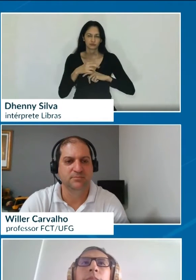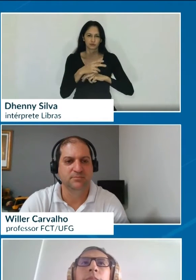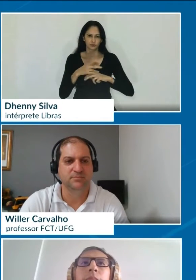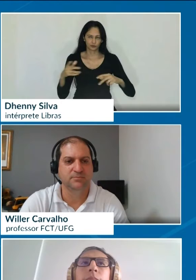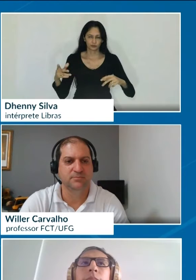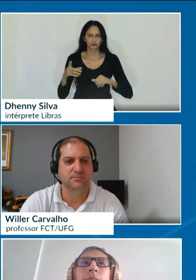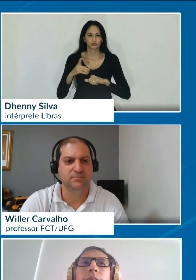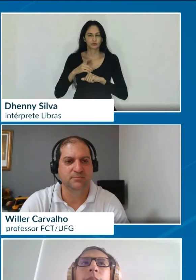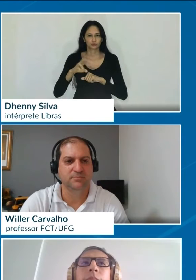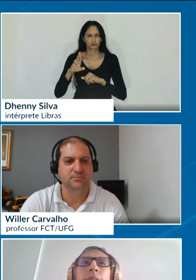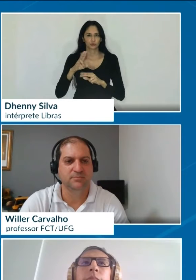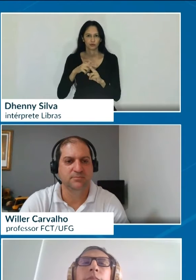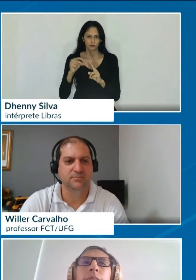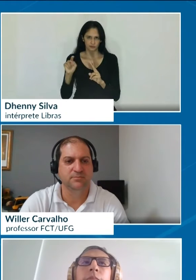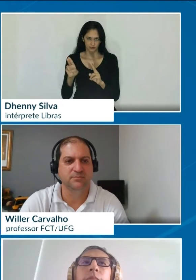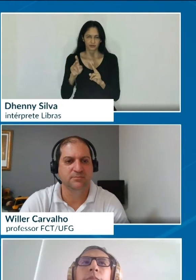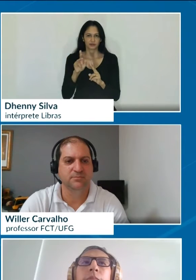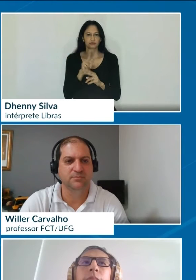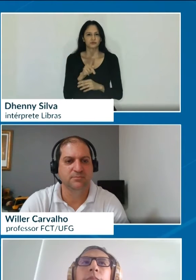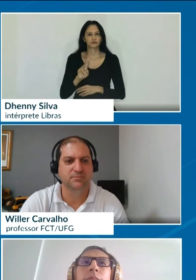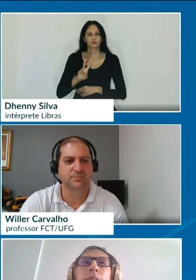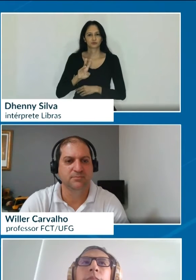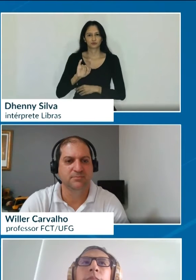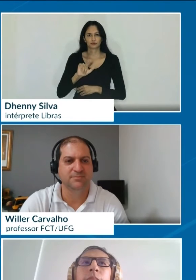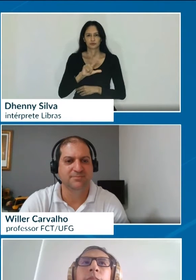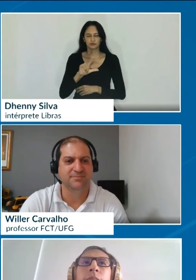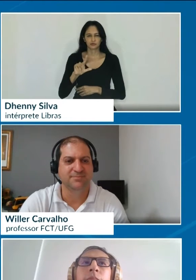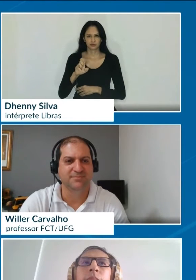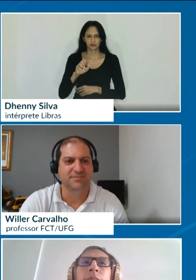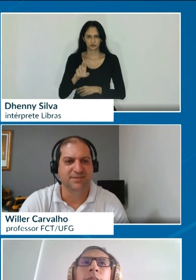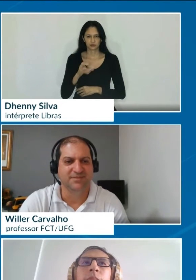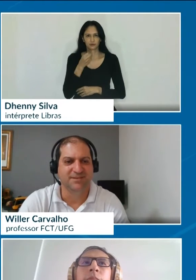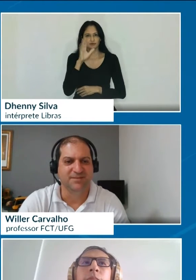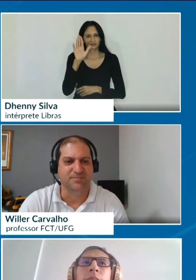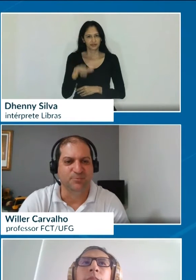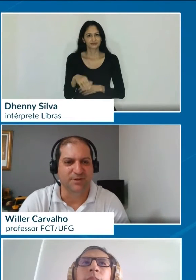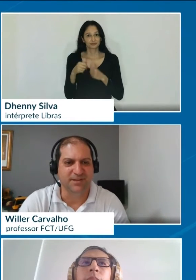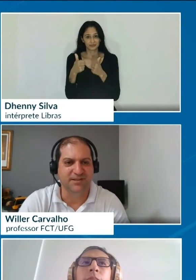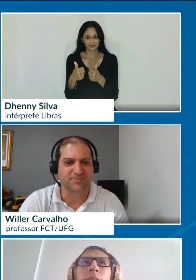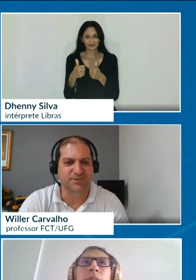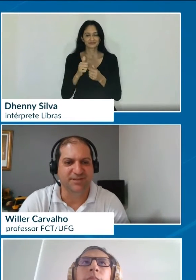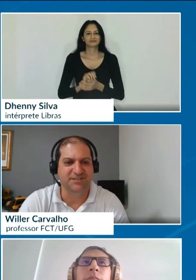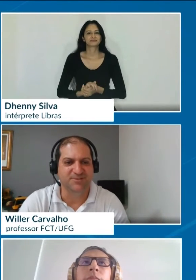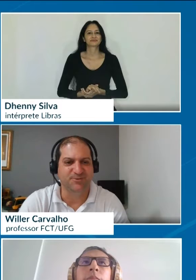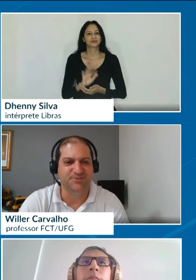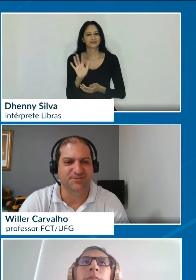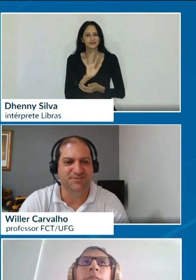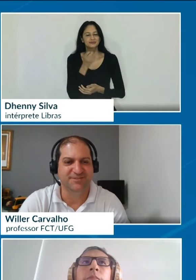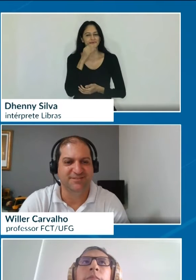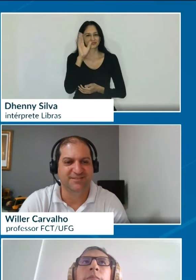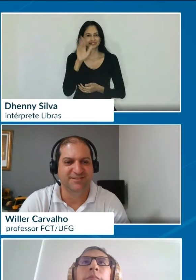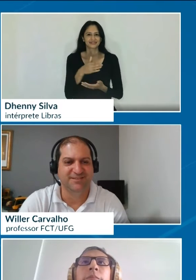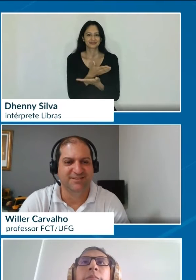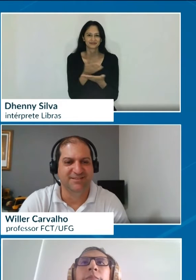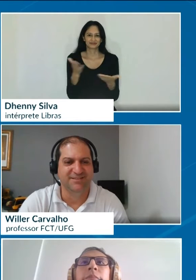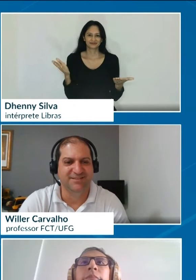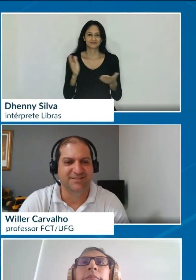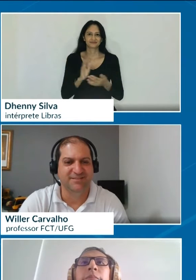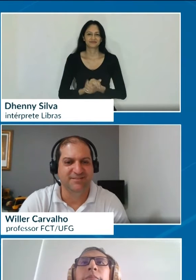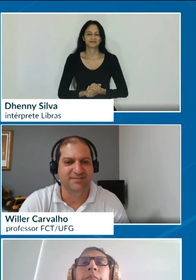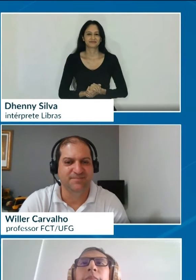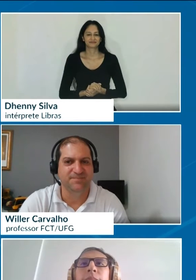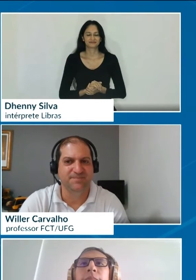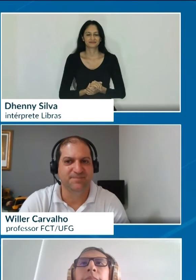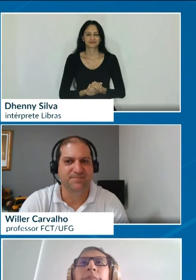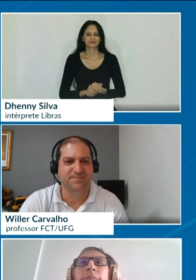Brasília, Willer Carvalho. Boa tarde, professor Willer, tudo bem? Boa tarde a todos. Seja